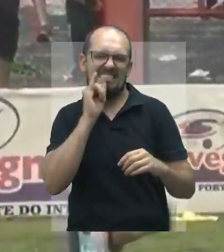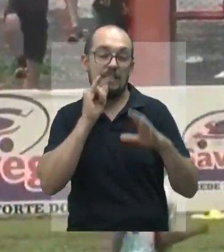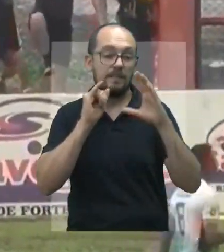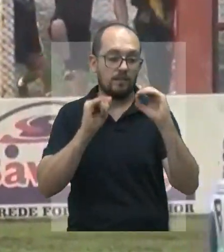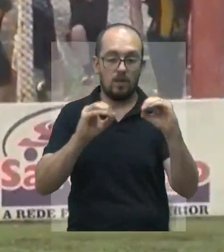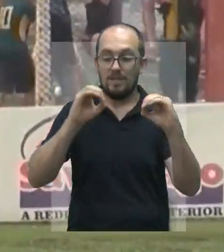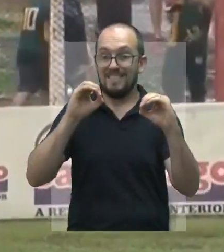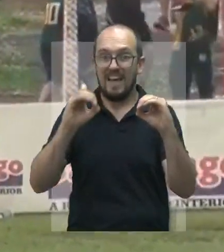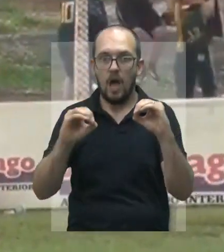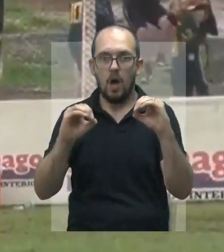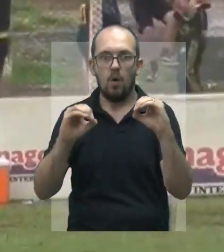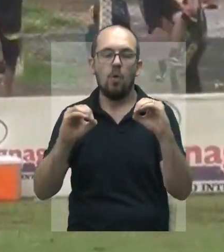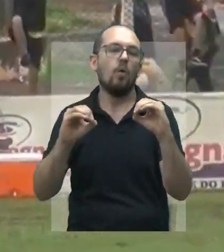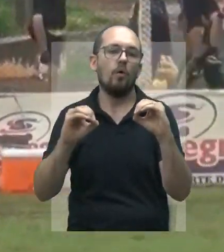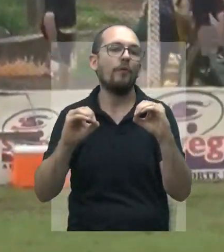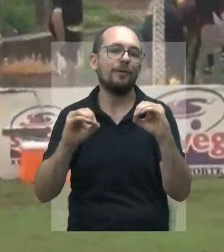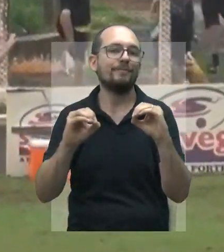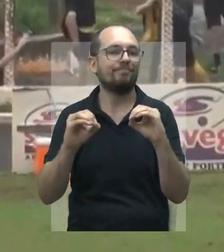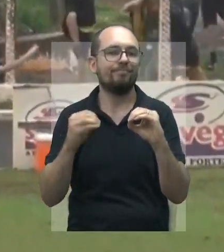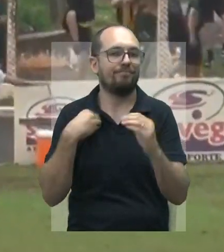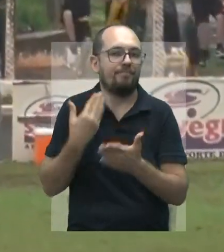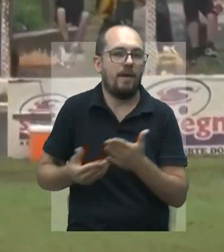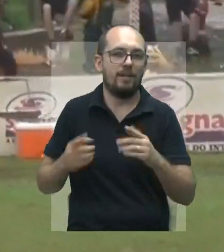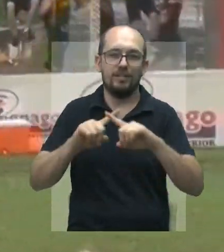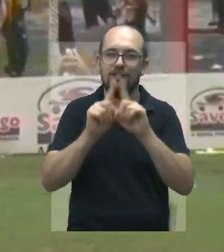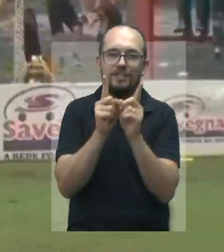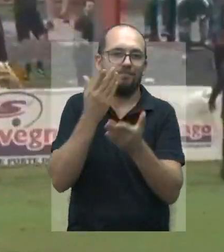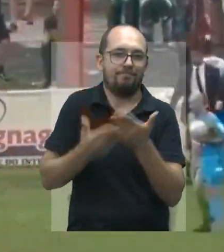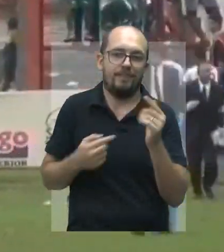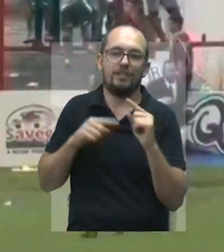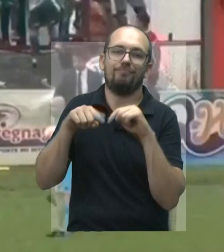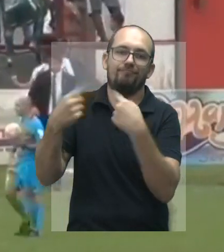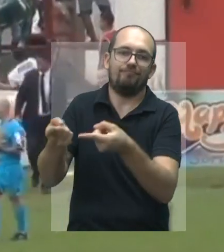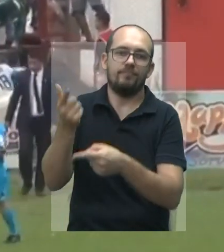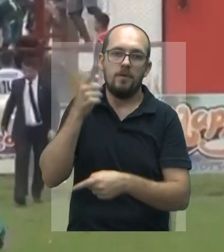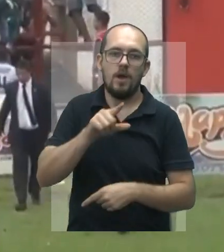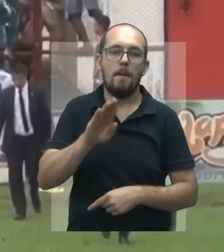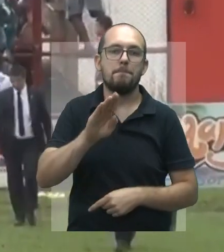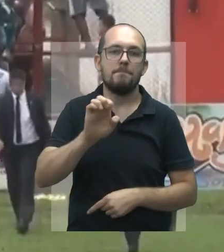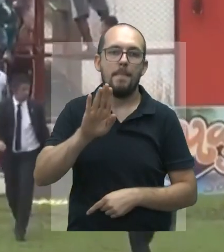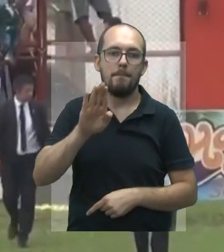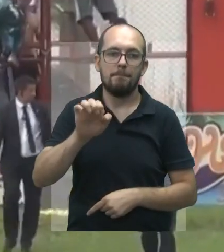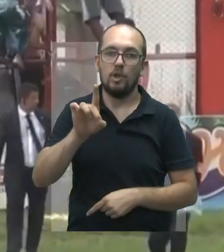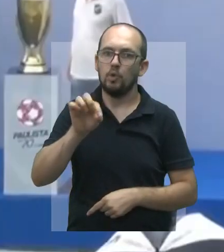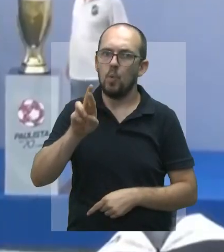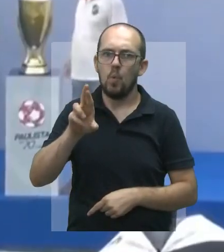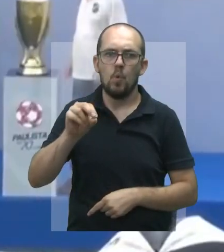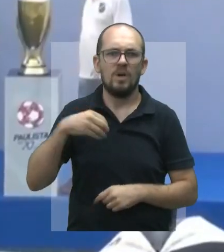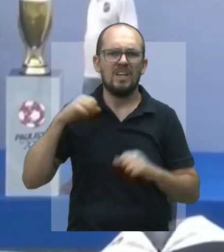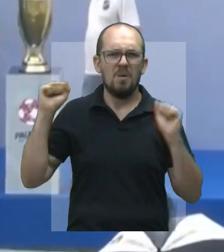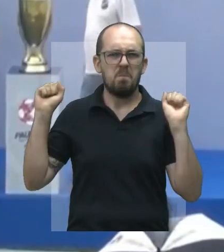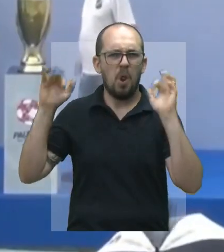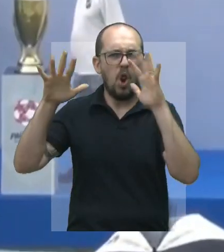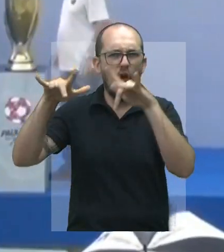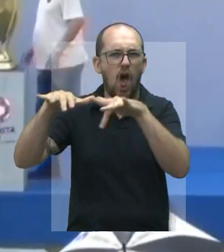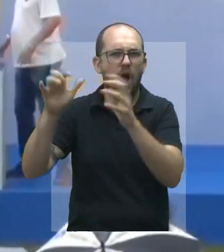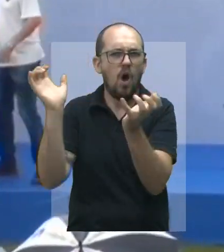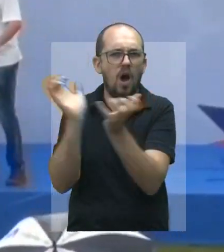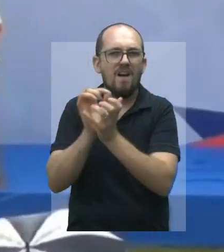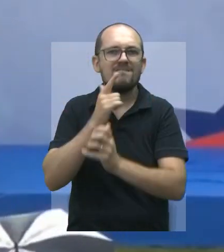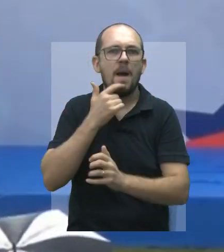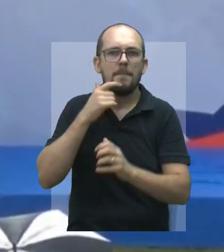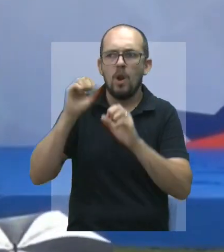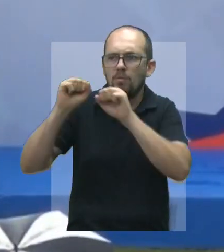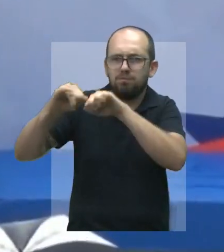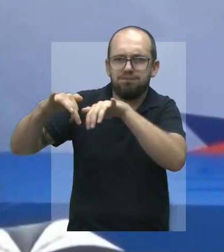empate dava a vitória para a Inter de Bebedouro, jogava em casa, uma torcida bastante presente do 15 de Jaú, que